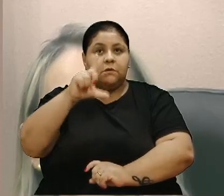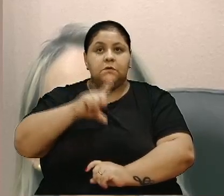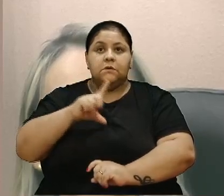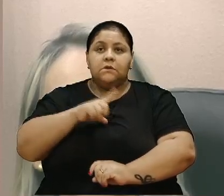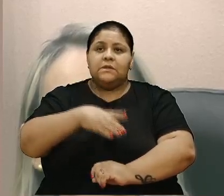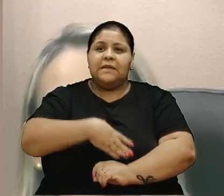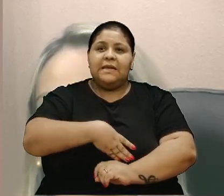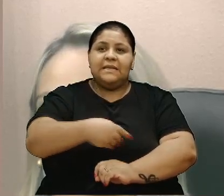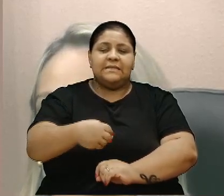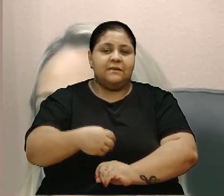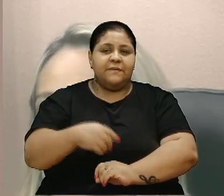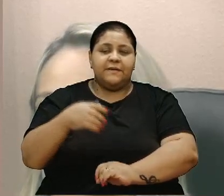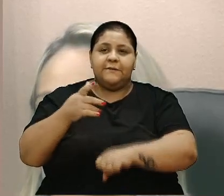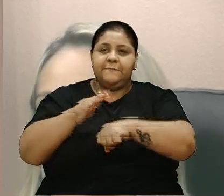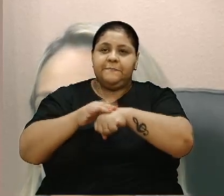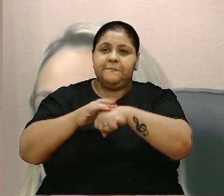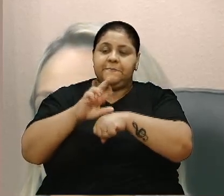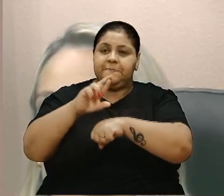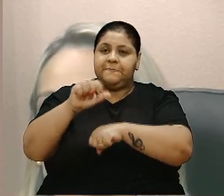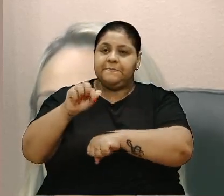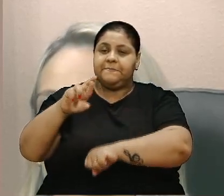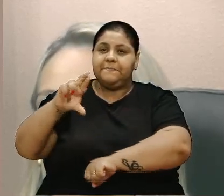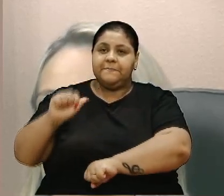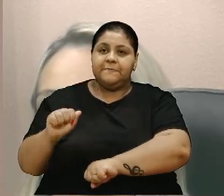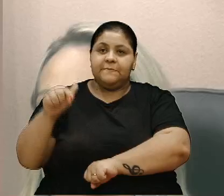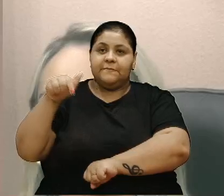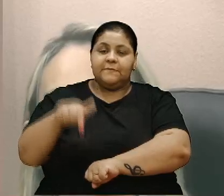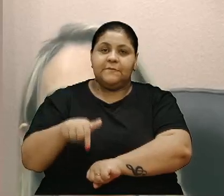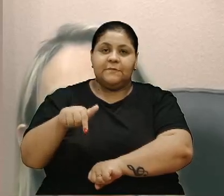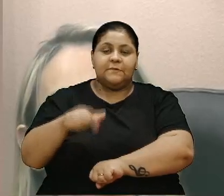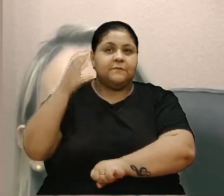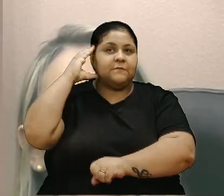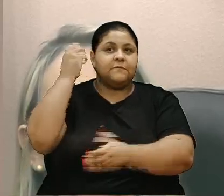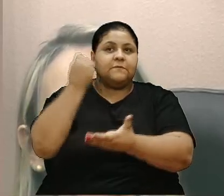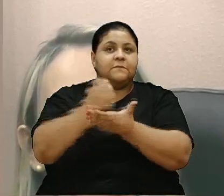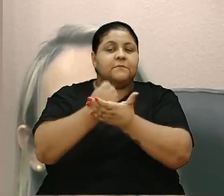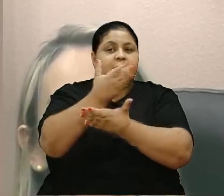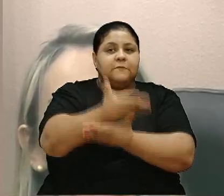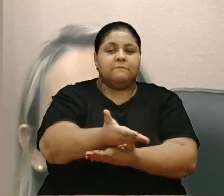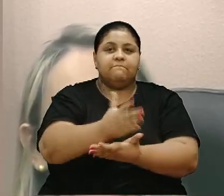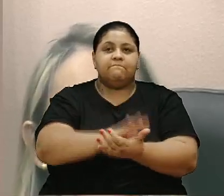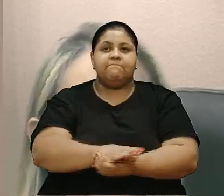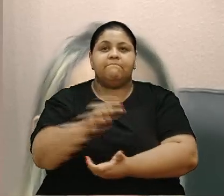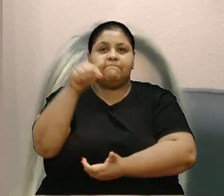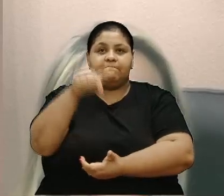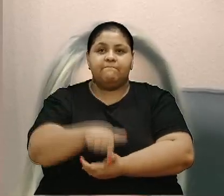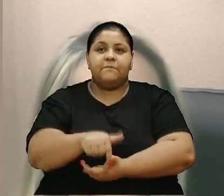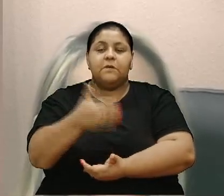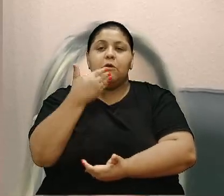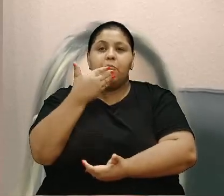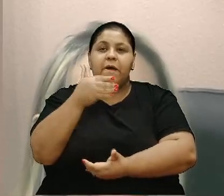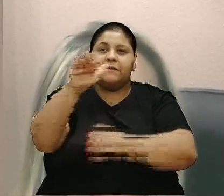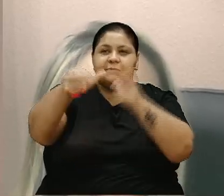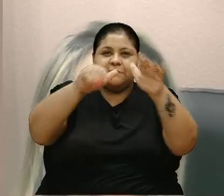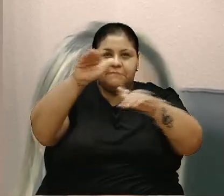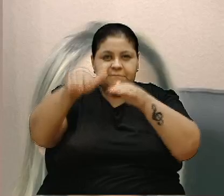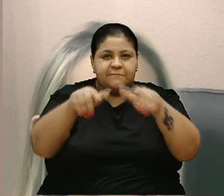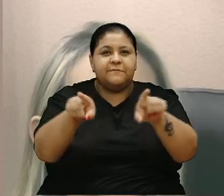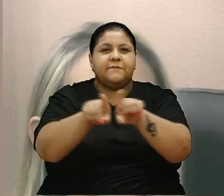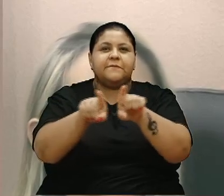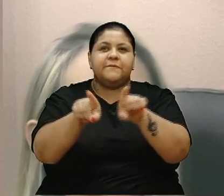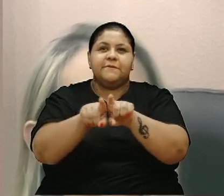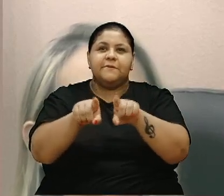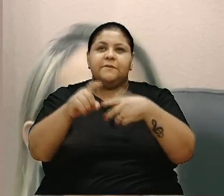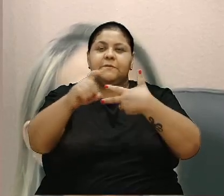filhos com doenças raras aqui no podcast da TV Câmara. Então, é extensivo a todos os vereadores, convidamos também o executivo,